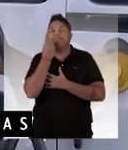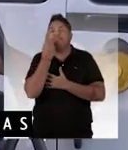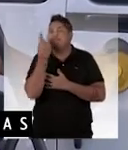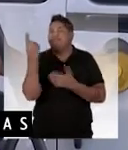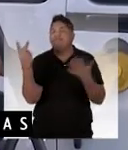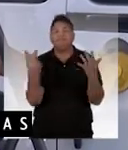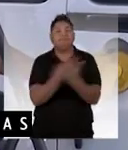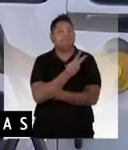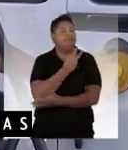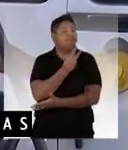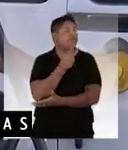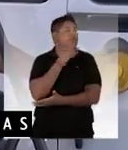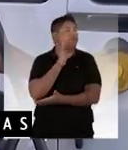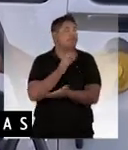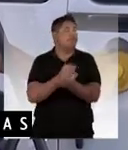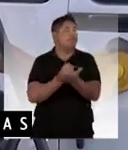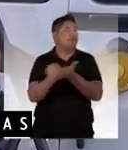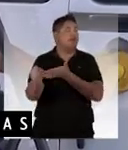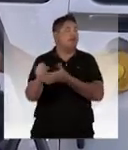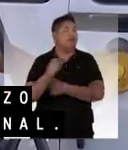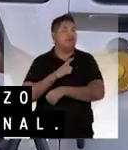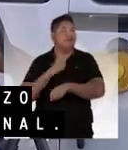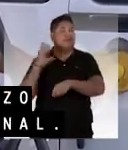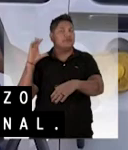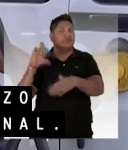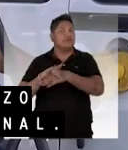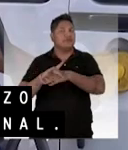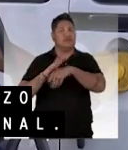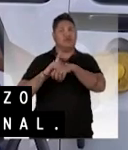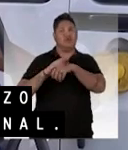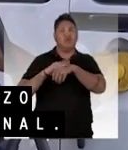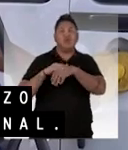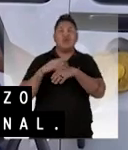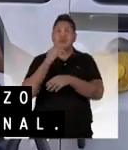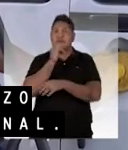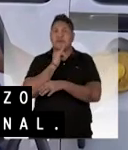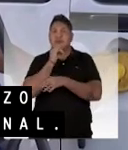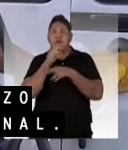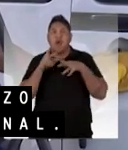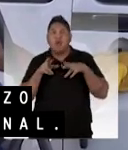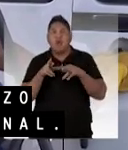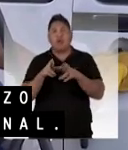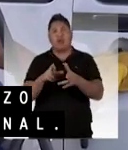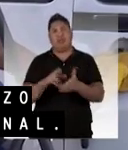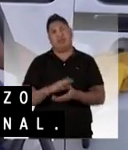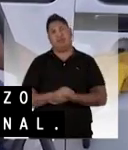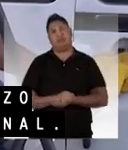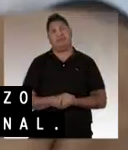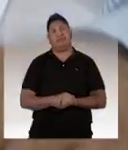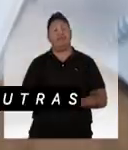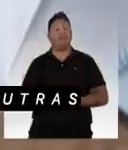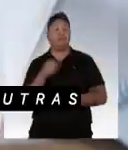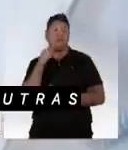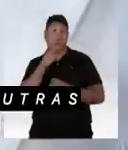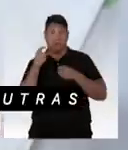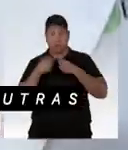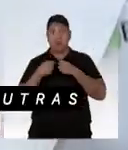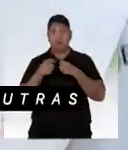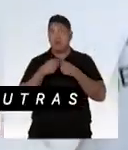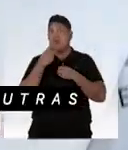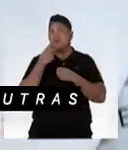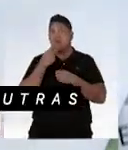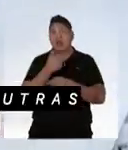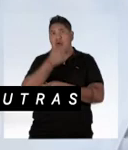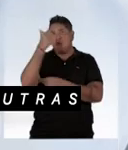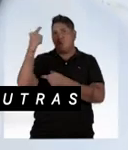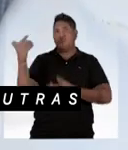uma vez inalados, podem causar diversas doenças a longo prazo, como câncer ocupacional. Este médico diz